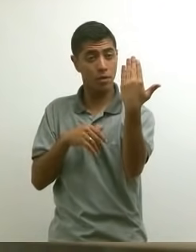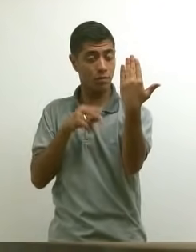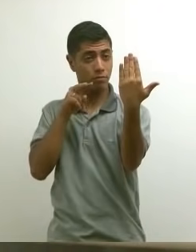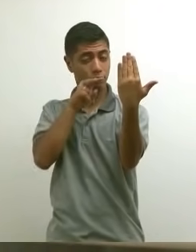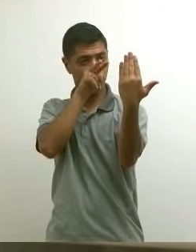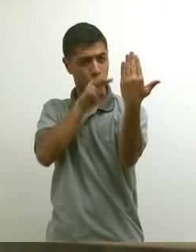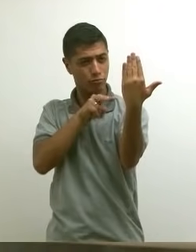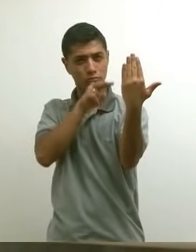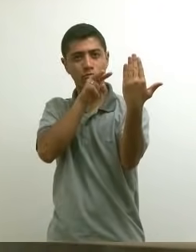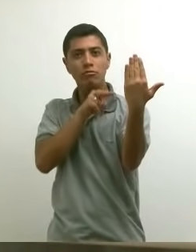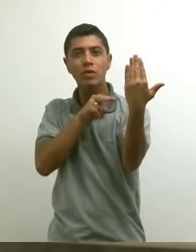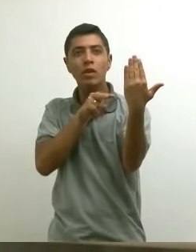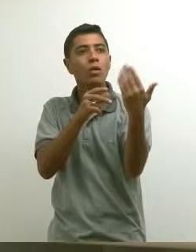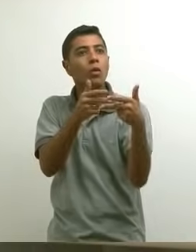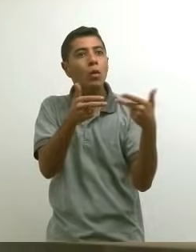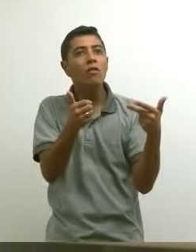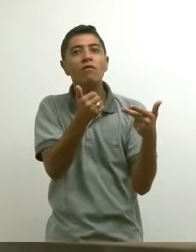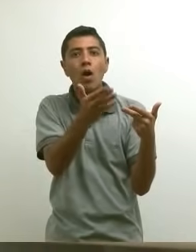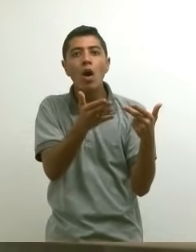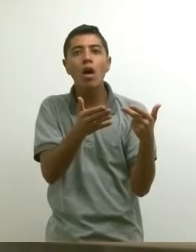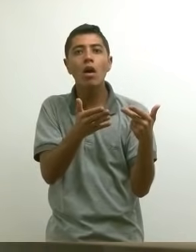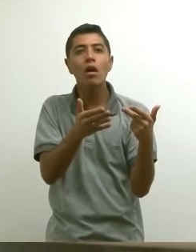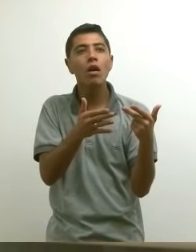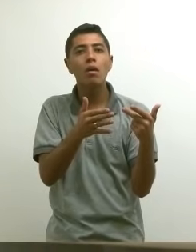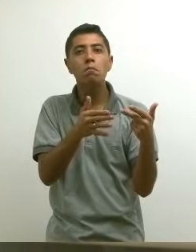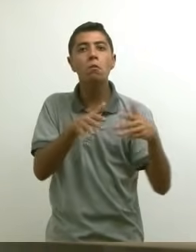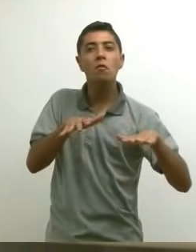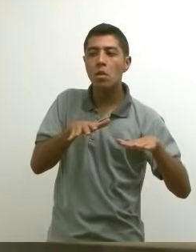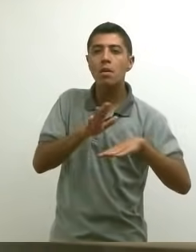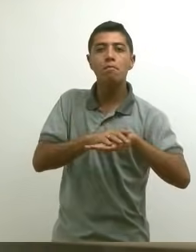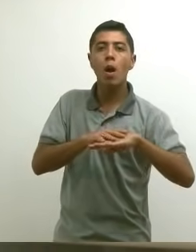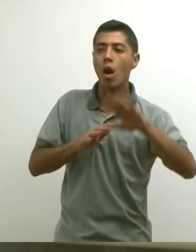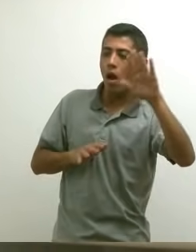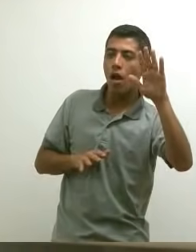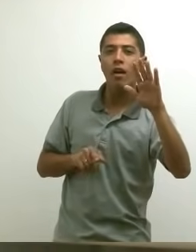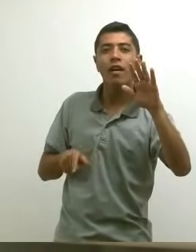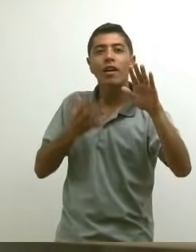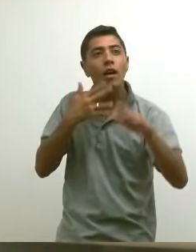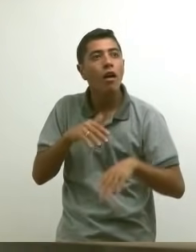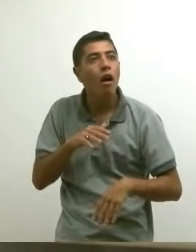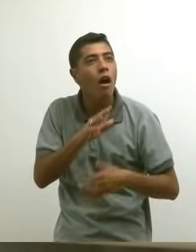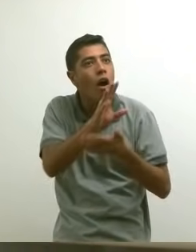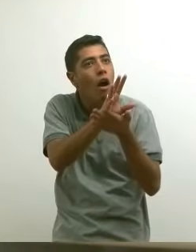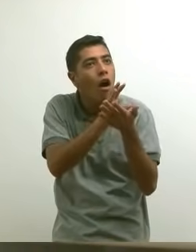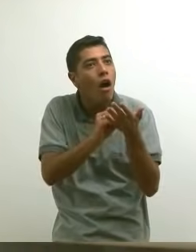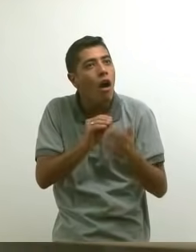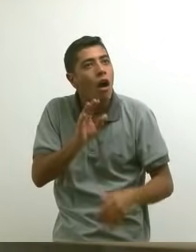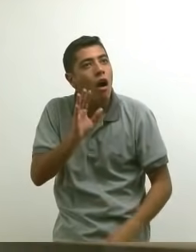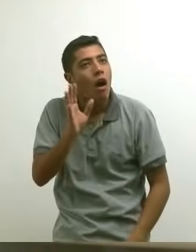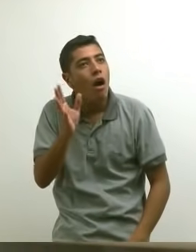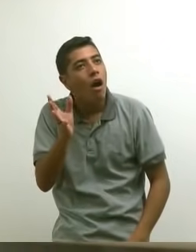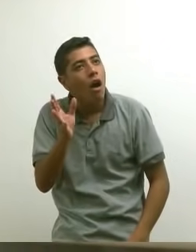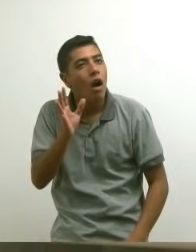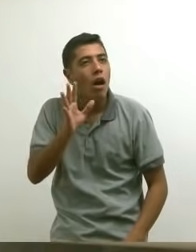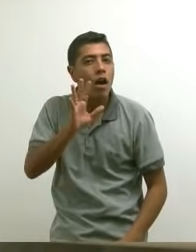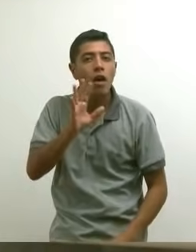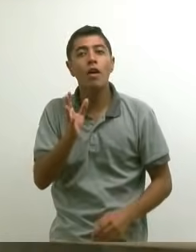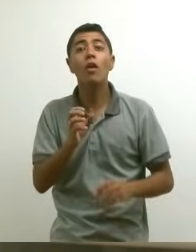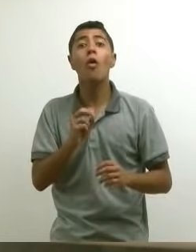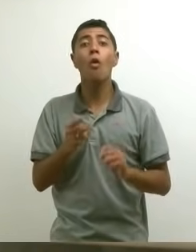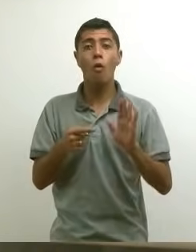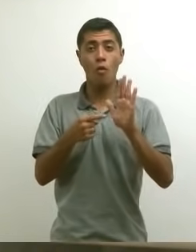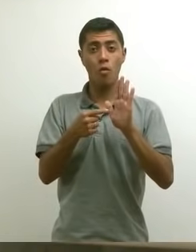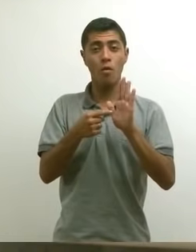si então por exemplo um movimento que é feito por outra pessoa a criança imita uma fala um jeito de falar um sotaque